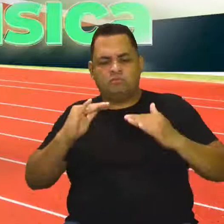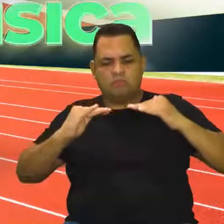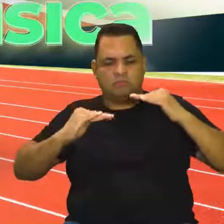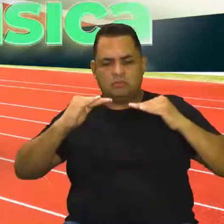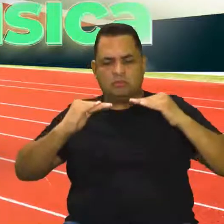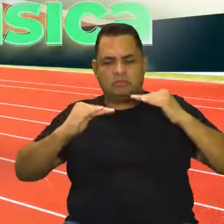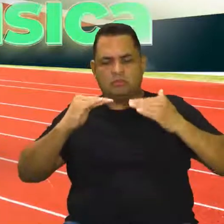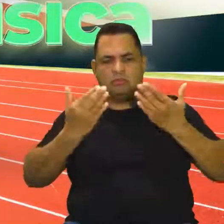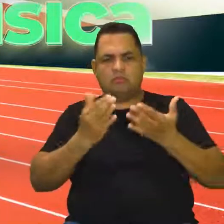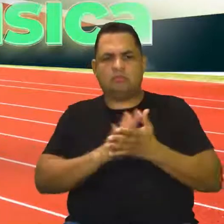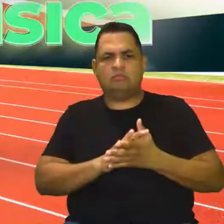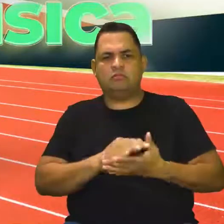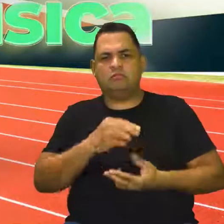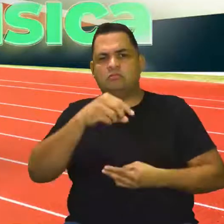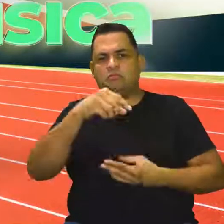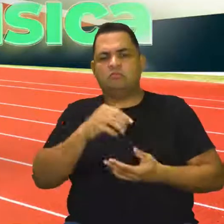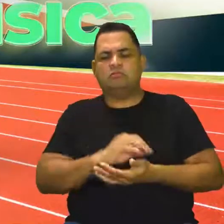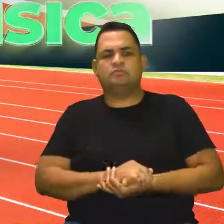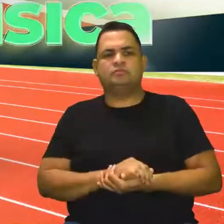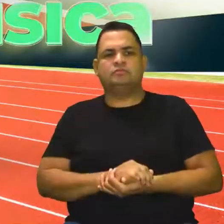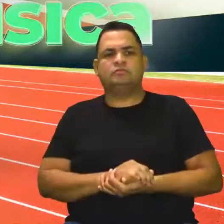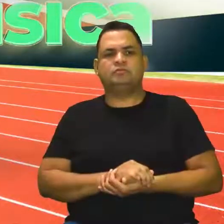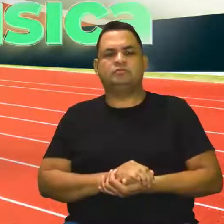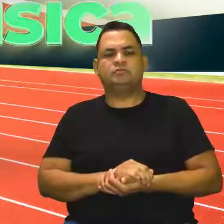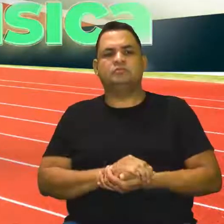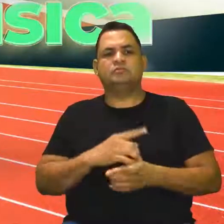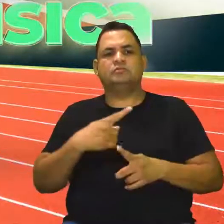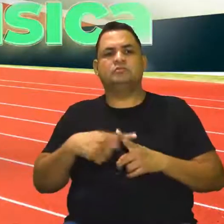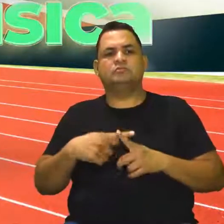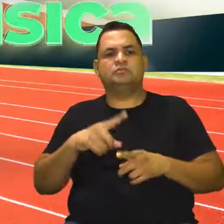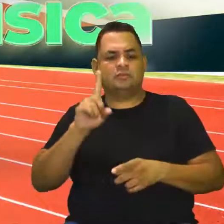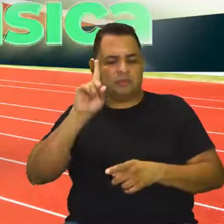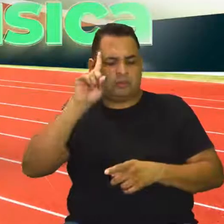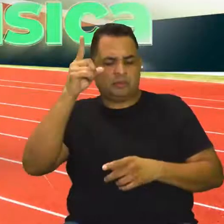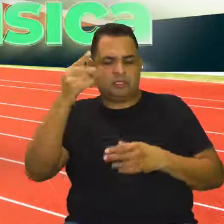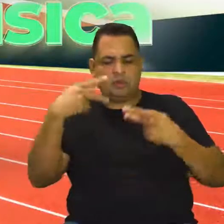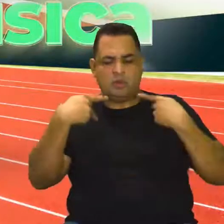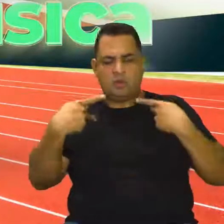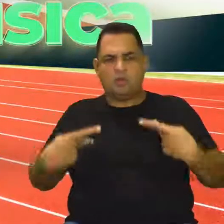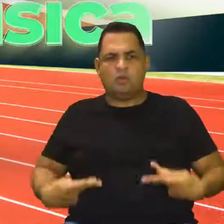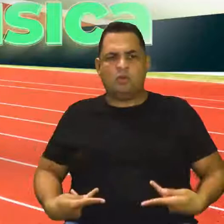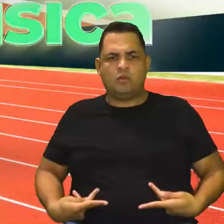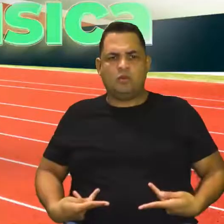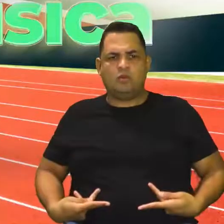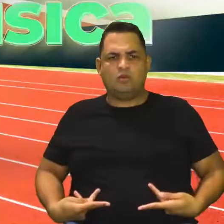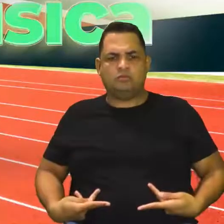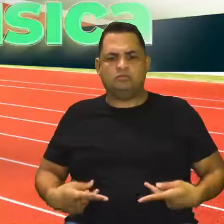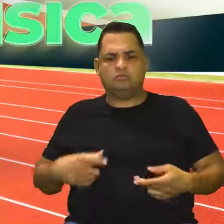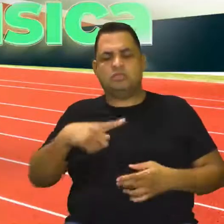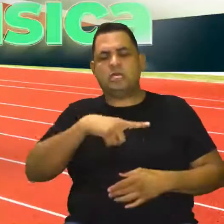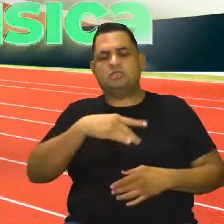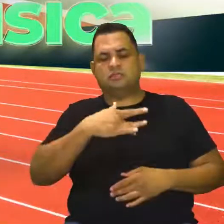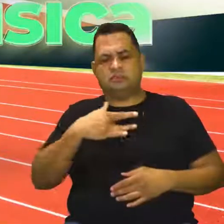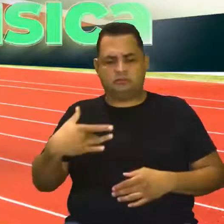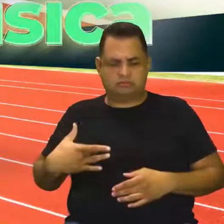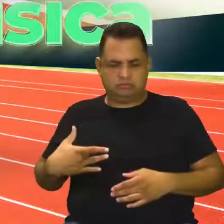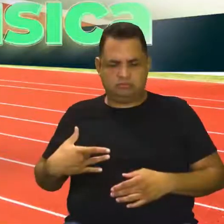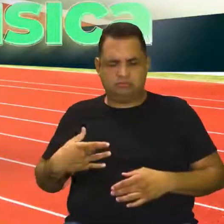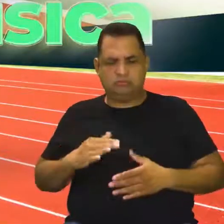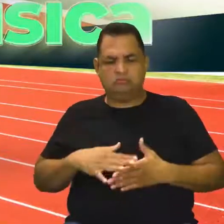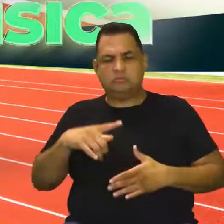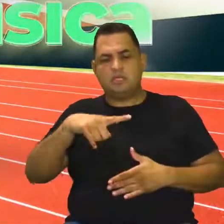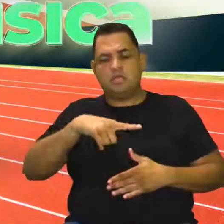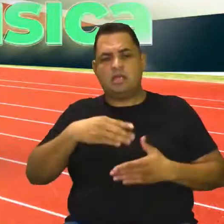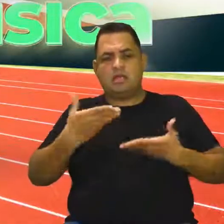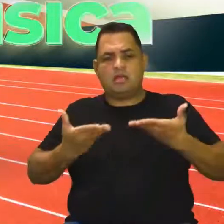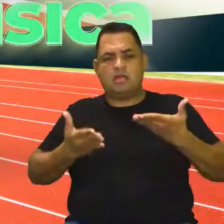nessas dimensões, nessas suas ações, né? Porque o ideal é que o corpo ele esteja são, né? Que ele esteja em